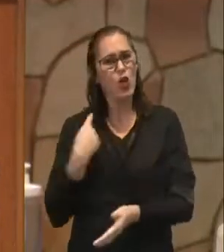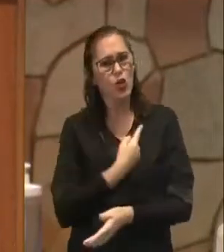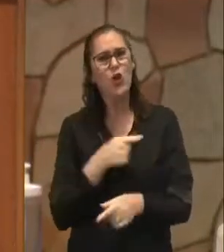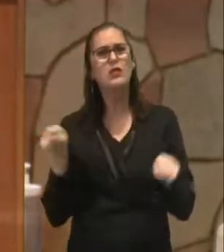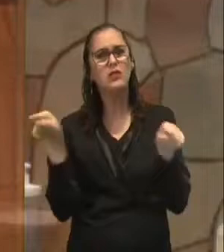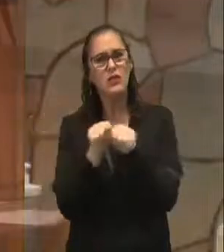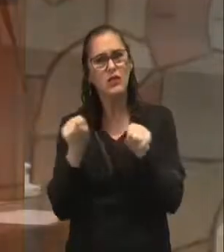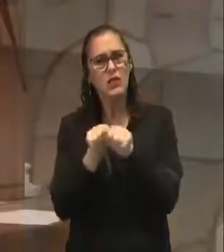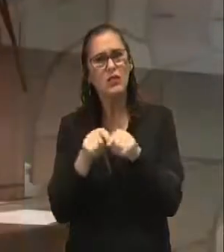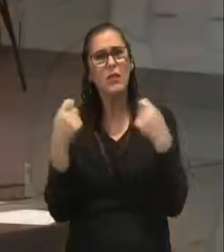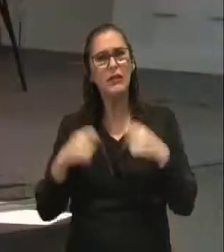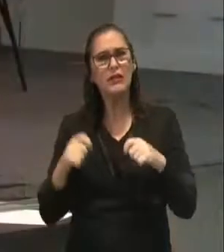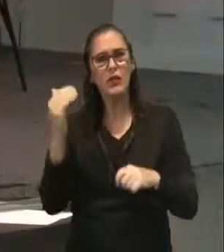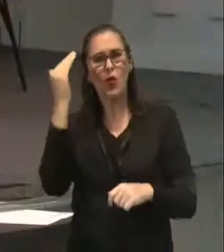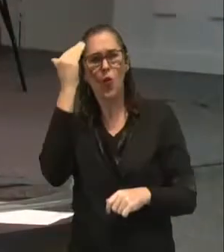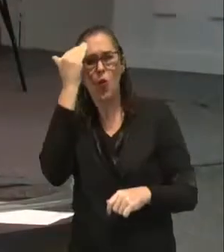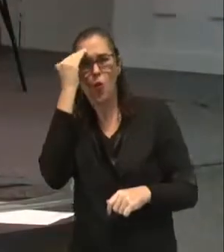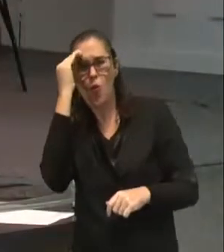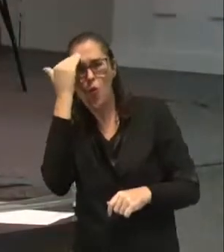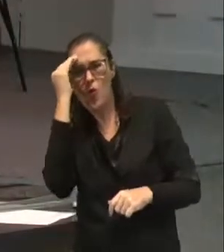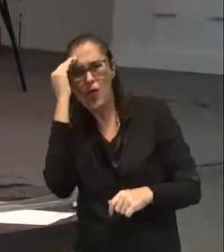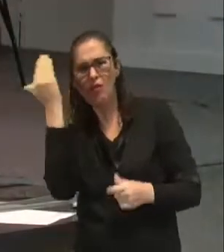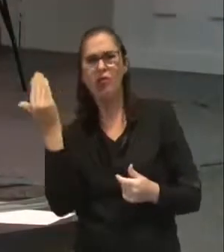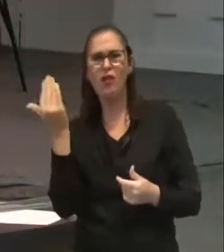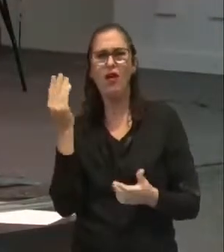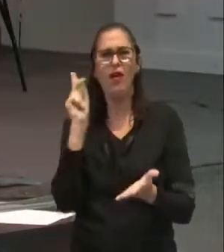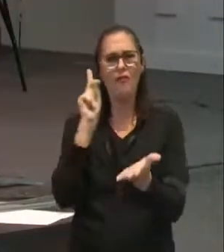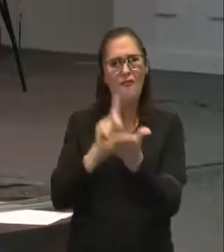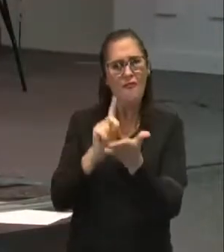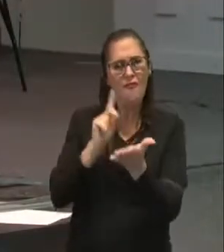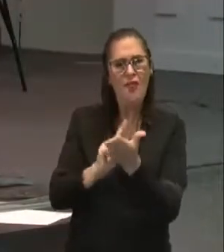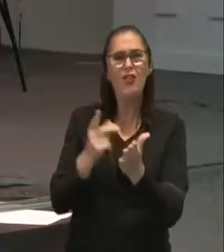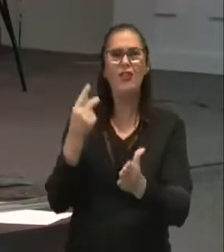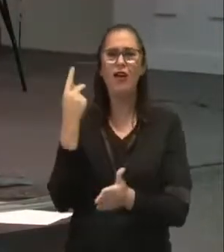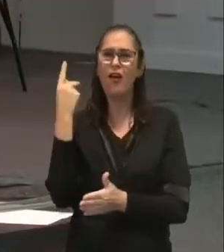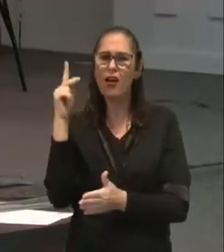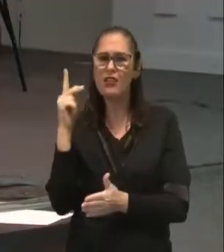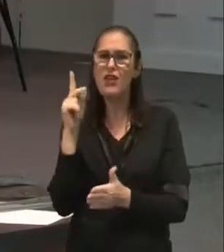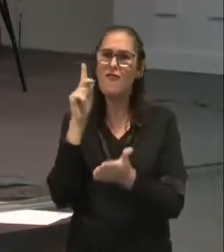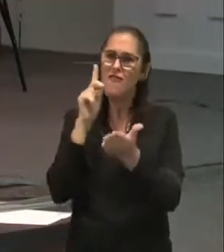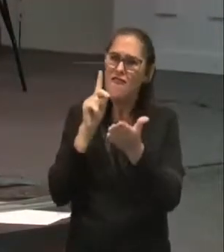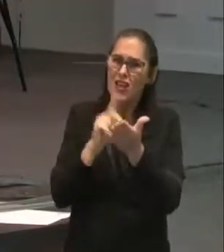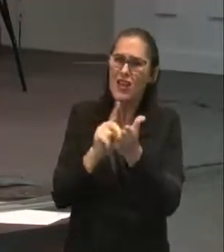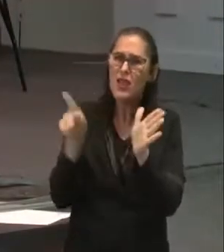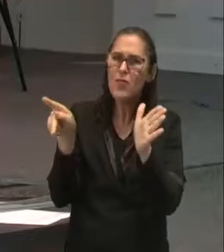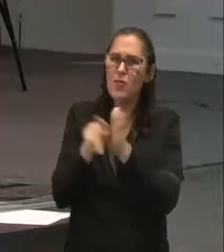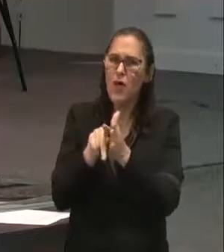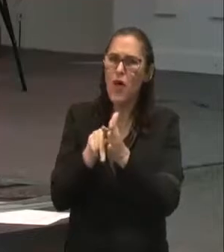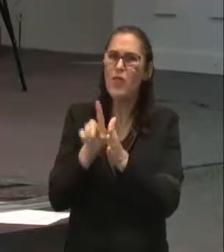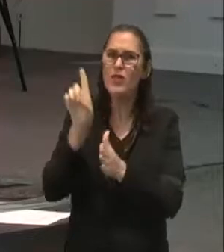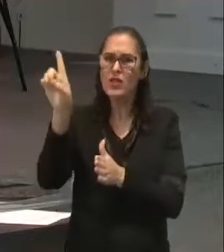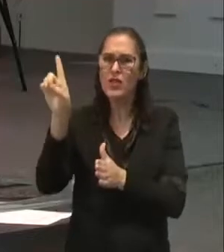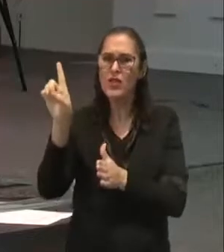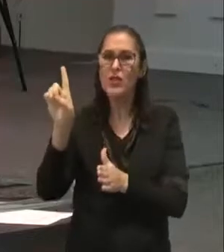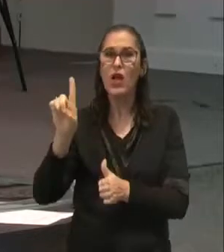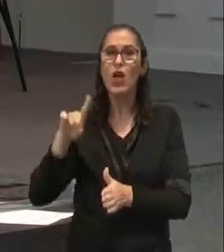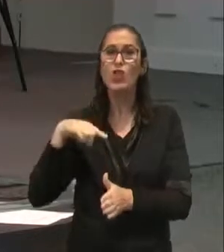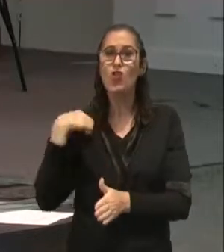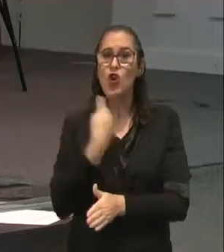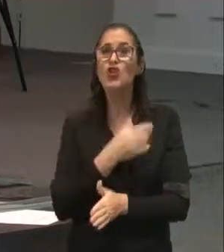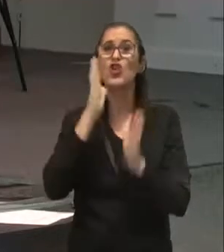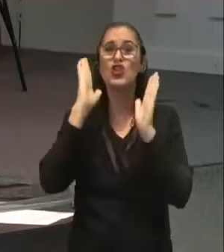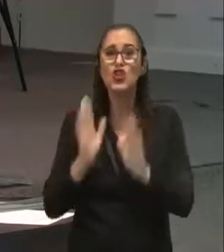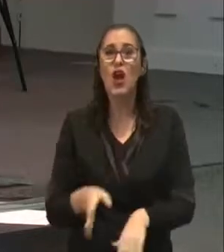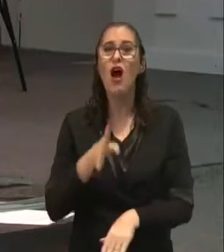também compreender essas realidades, essas verdades que já são nossas, são da igreja,